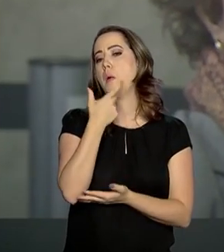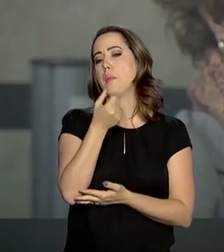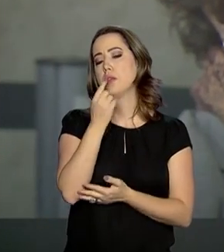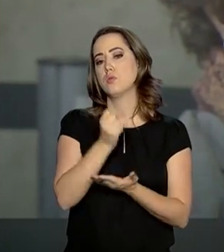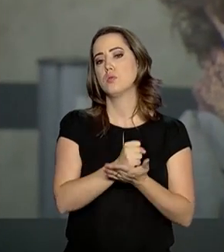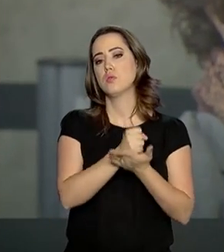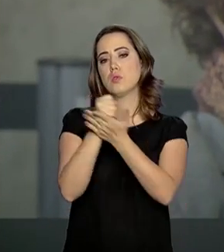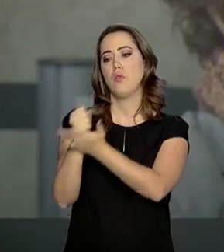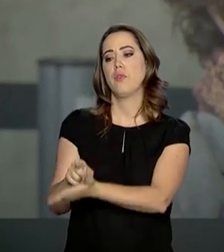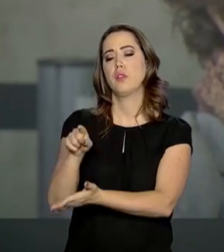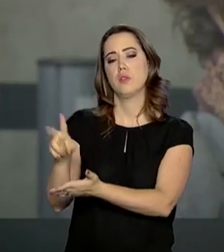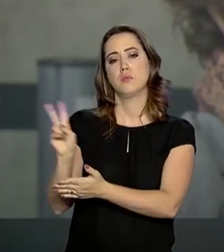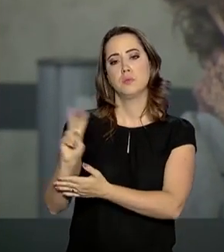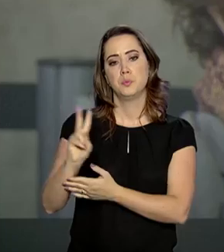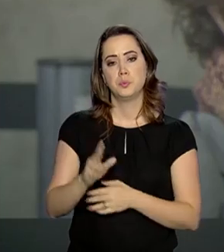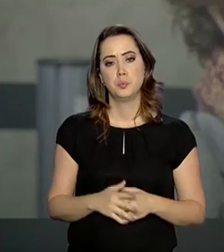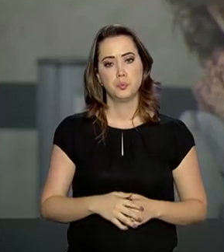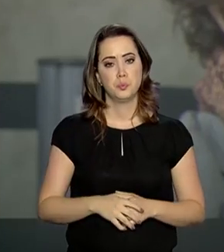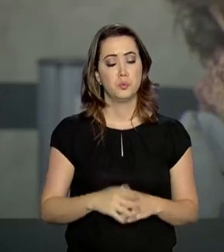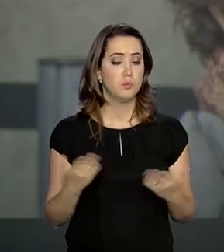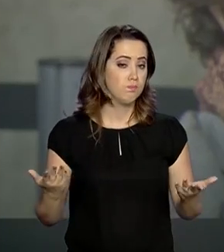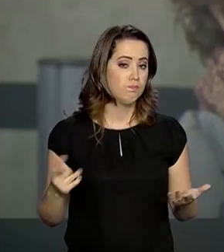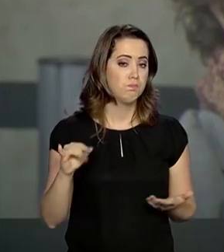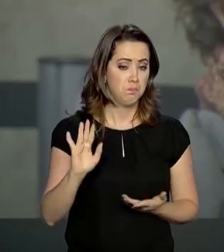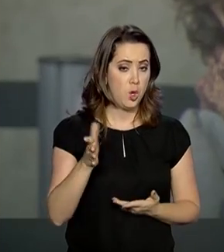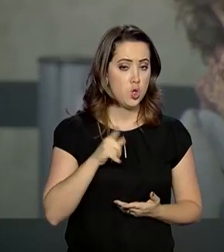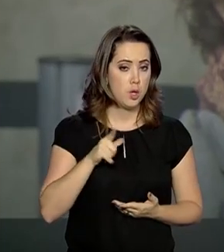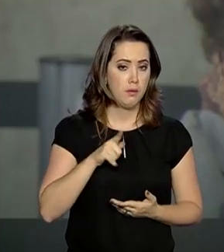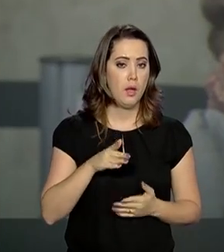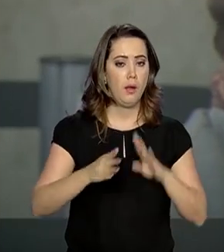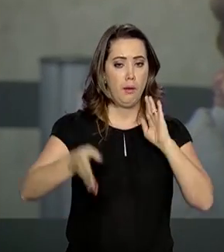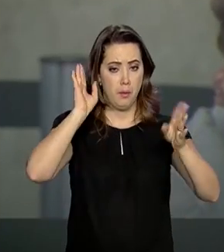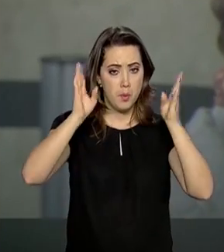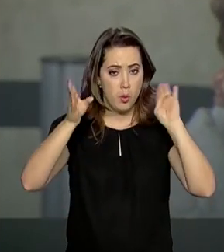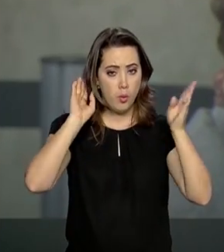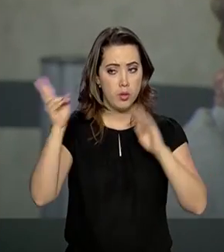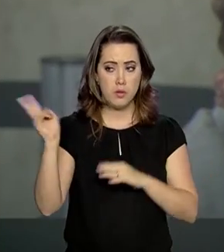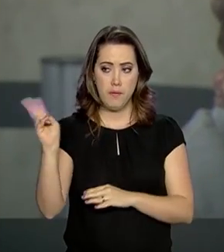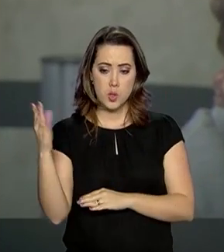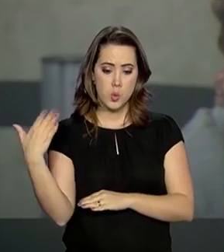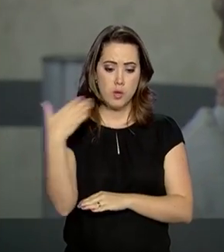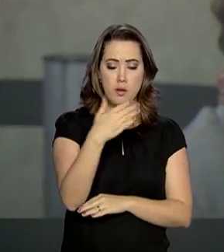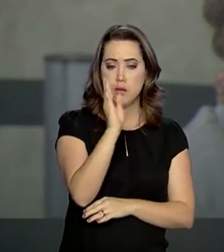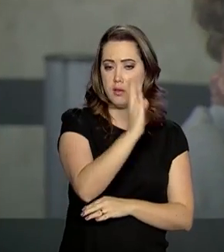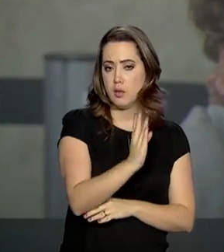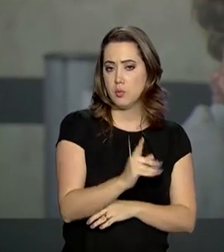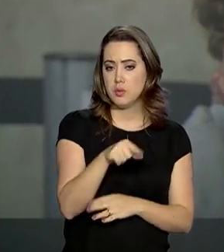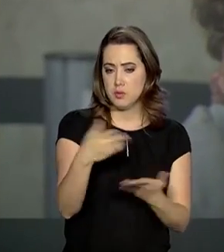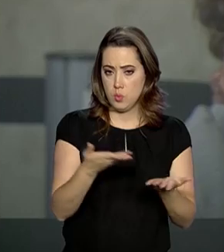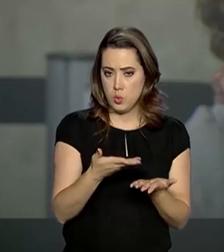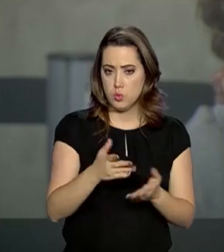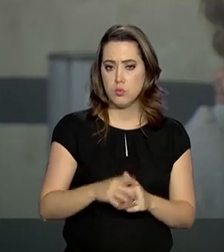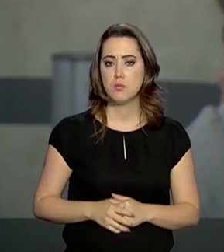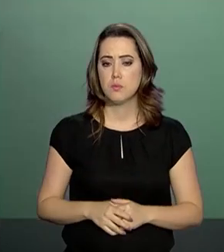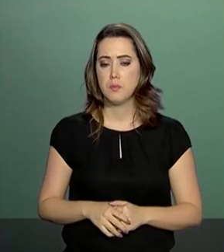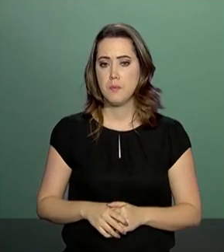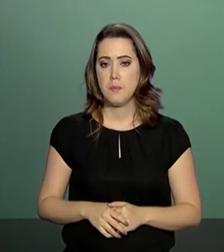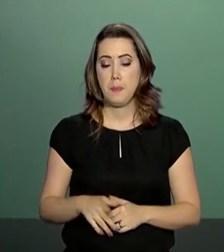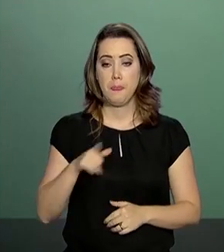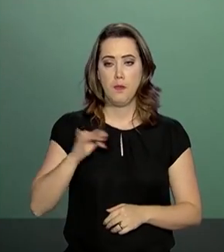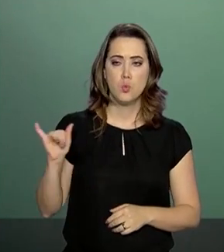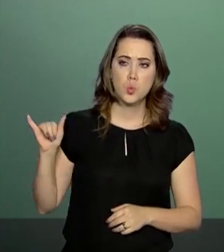que serão doados ao povo venezuelano e já há caminhões venezuelanos em território brasileiro neste momento nós temos um